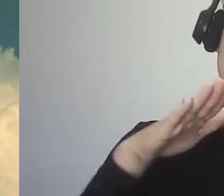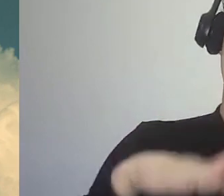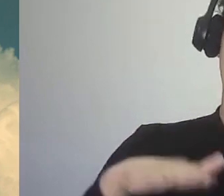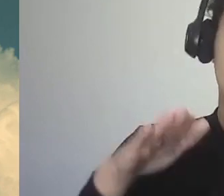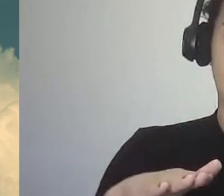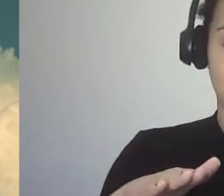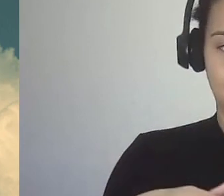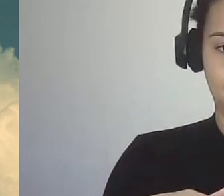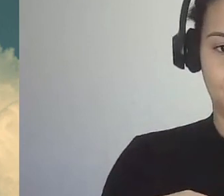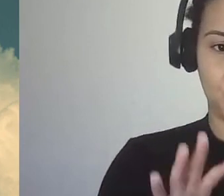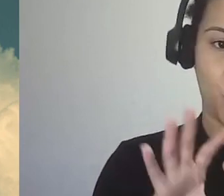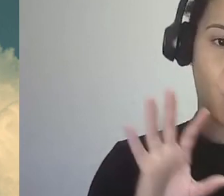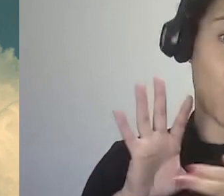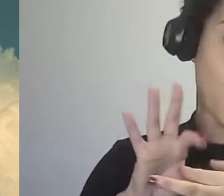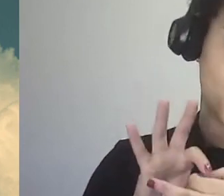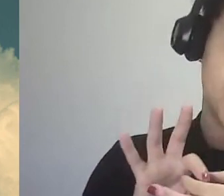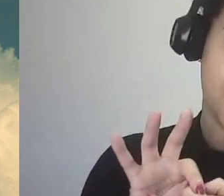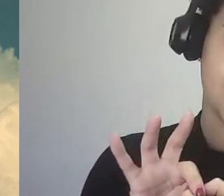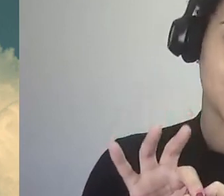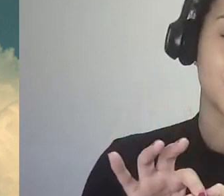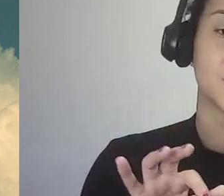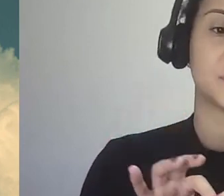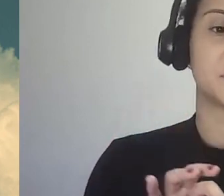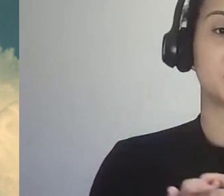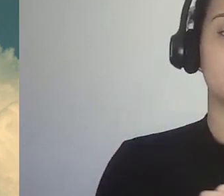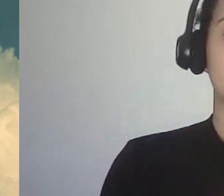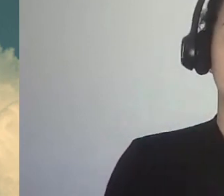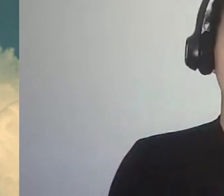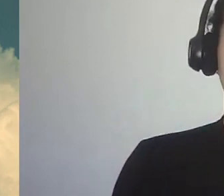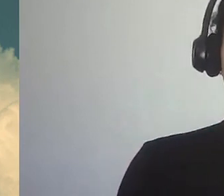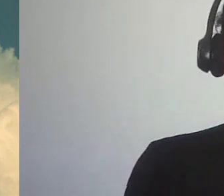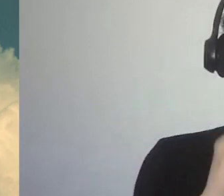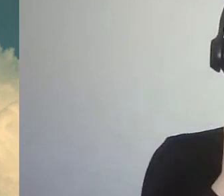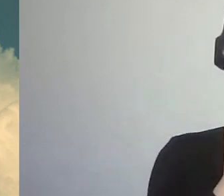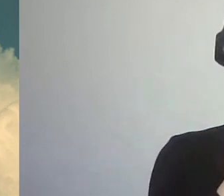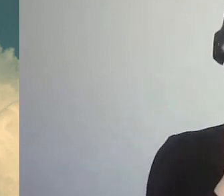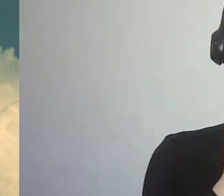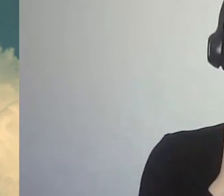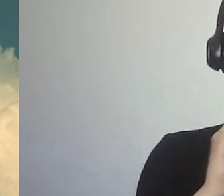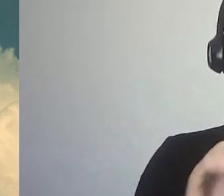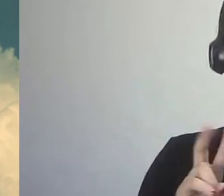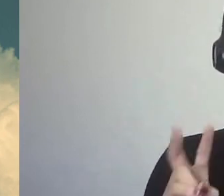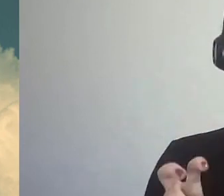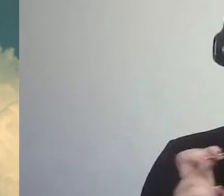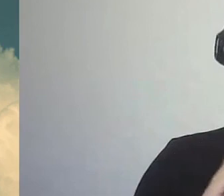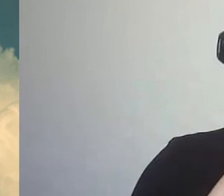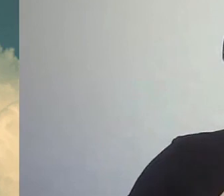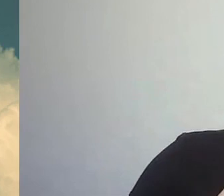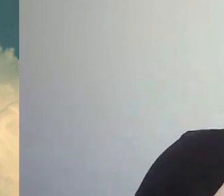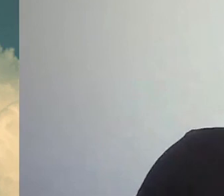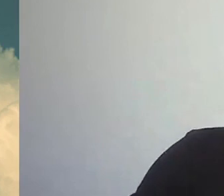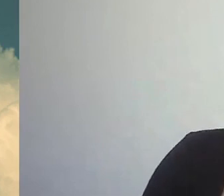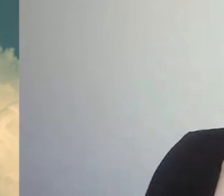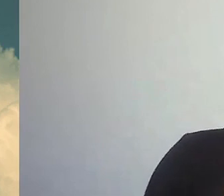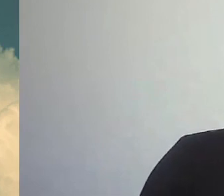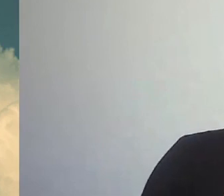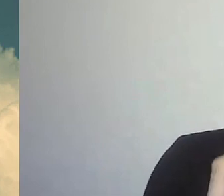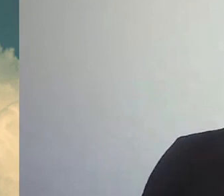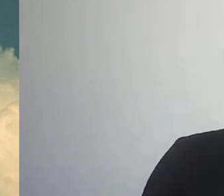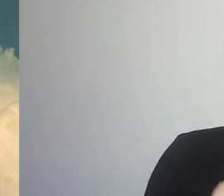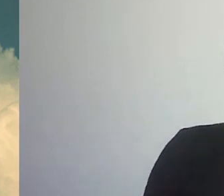tô precisando a sobre a prática de colocar o de fazer o comitê diretamente na online tá